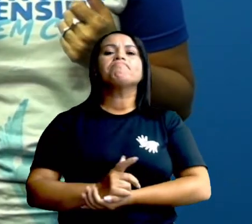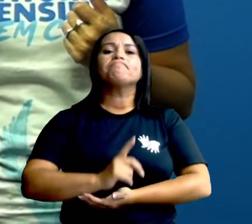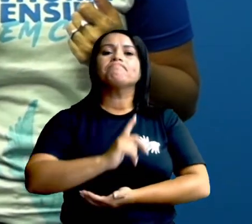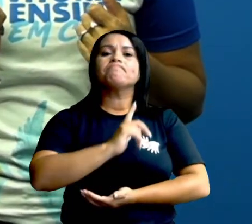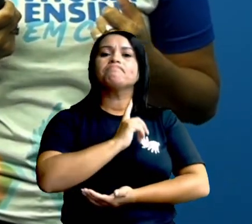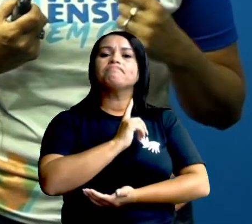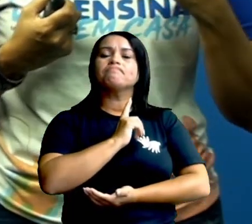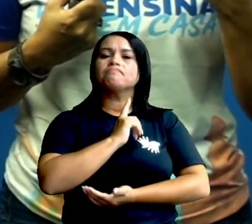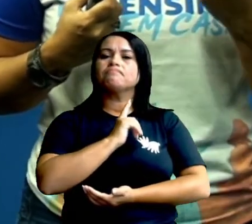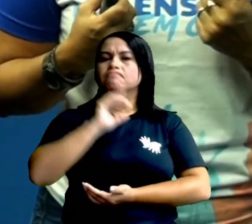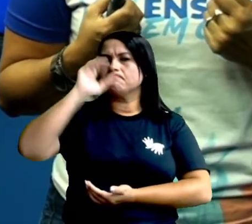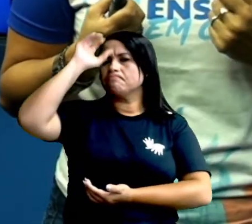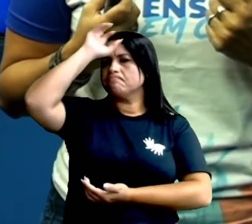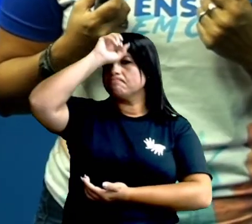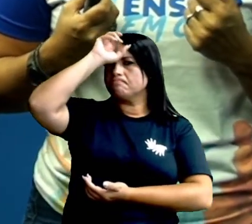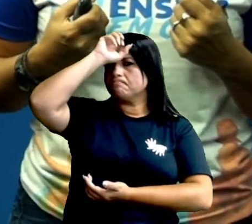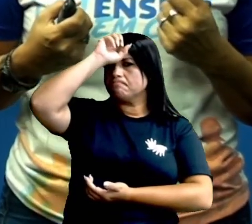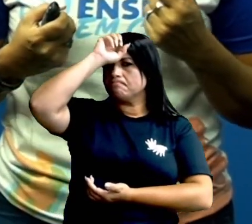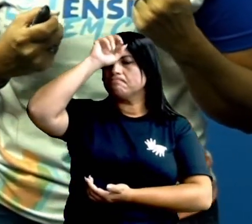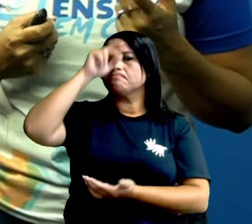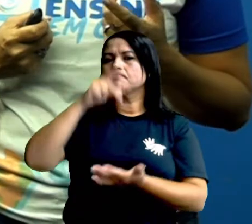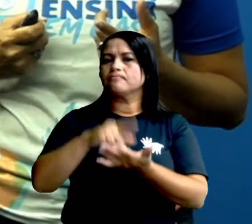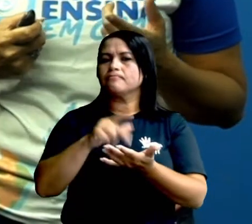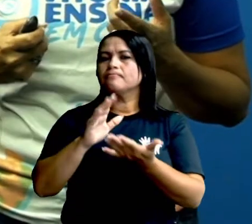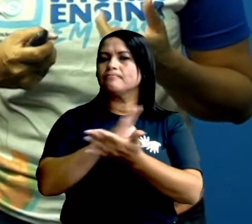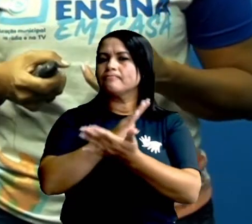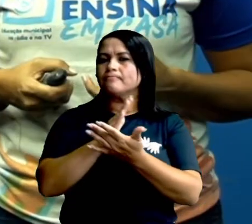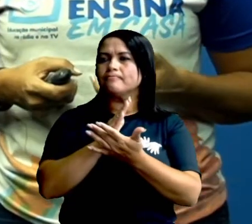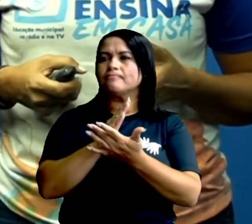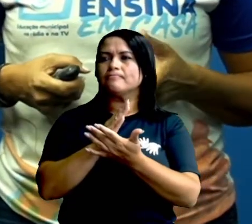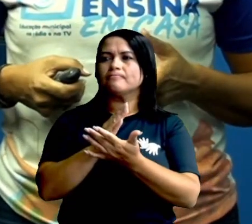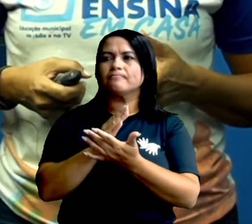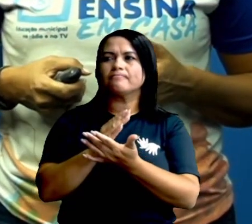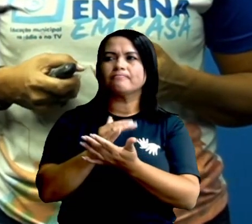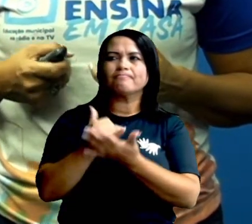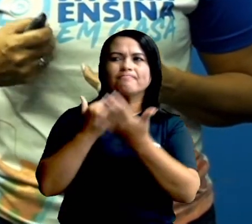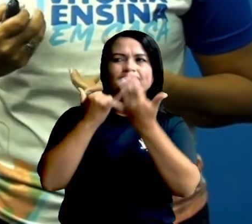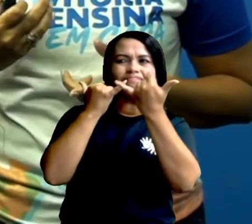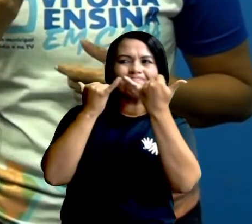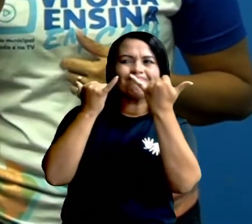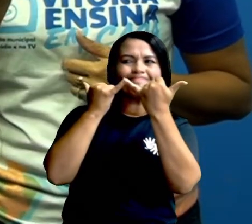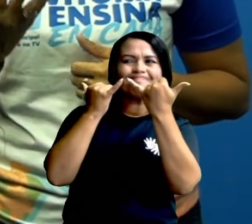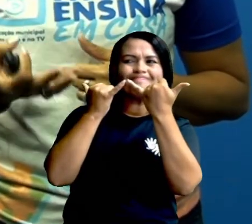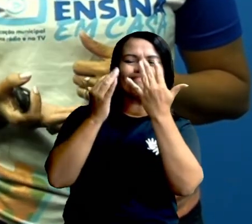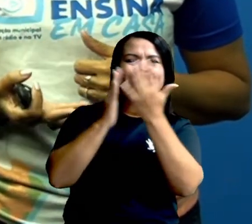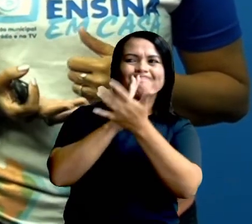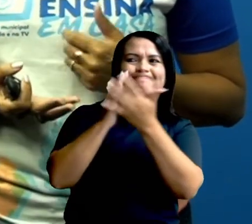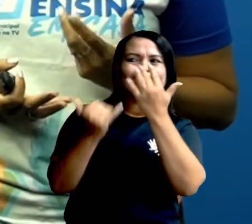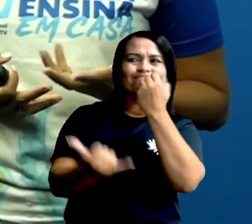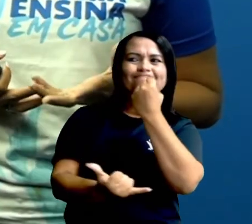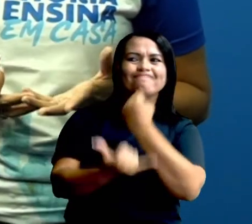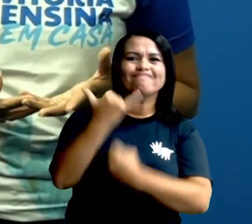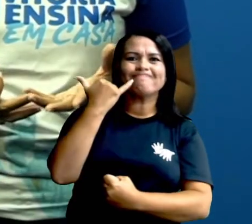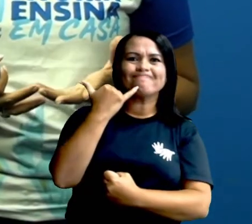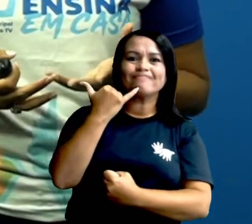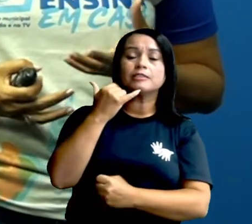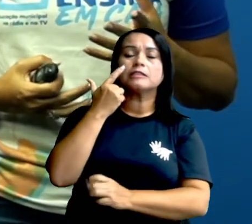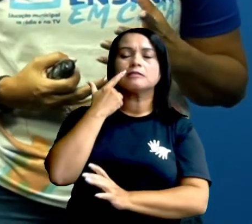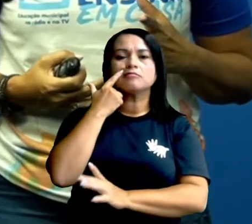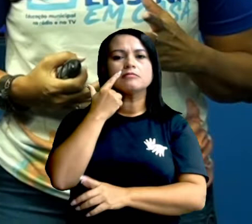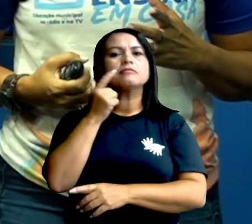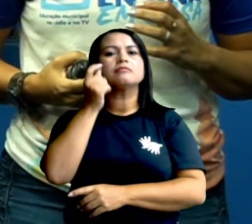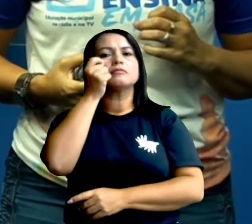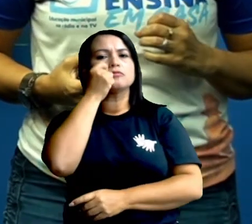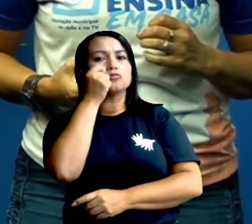uma aprendizagem, né? As aparências enganam, né? A gente não pode deixar se levar pelas aparências.